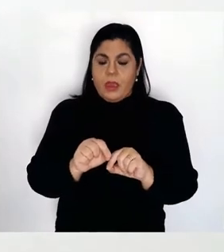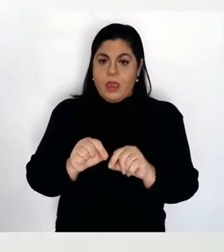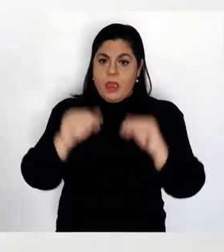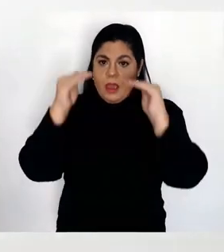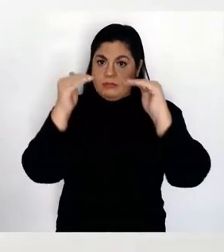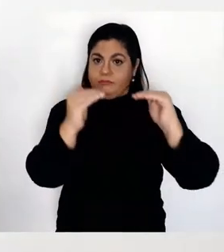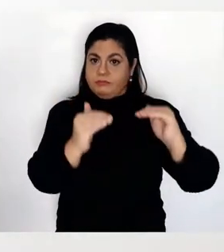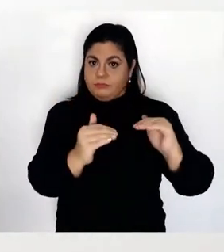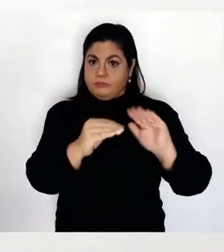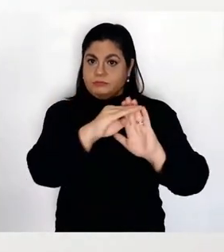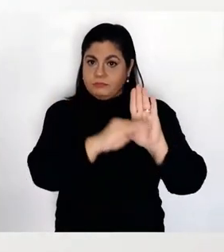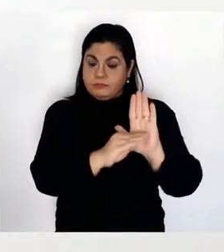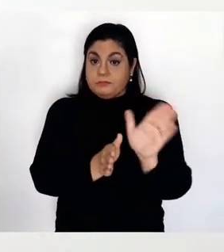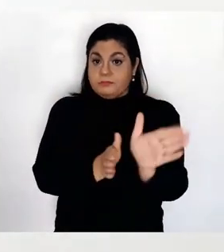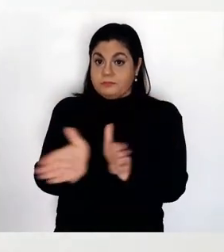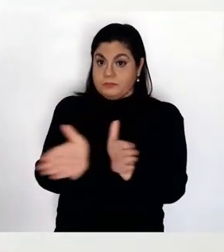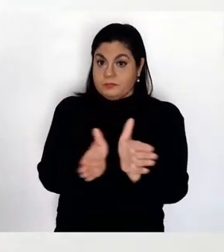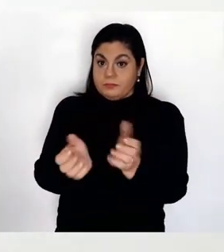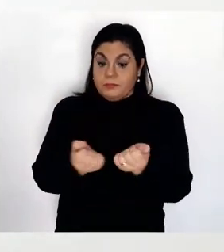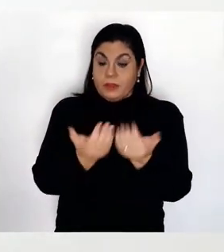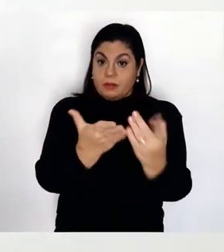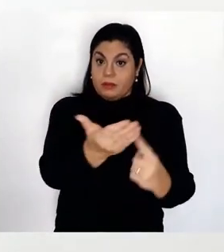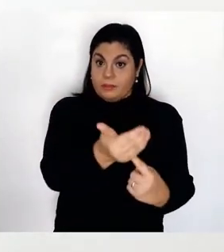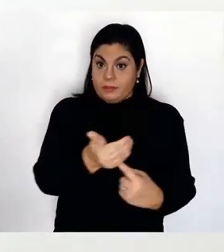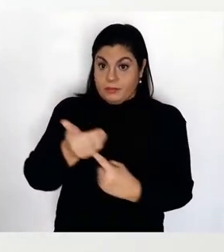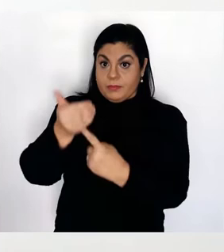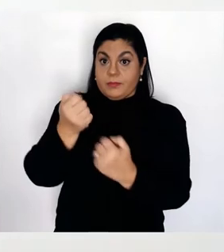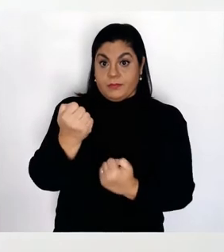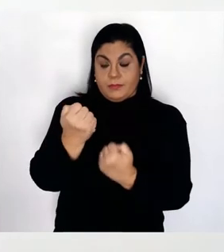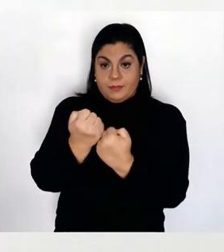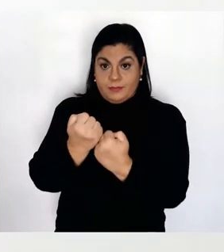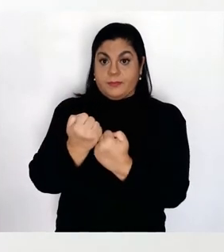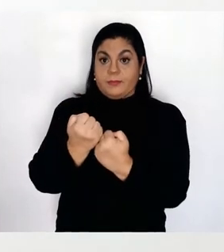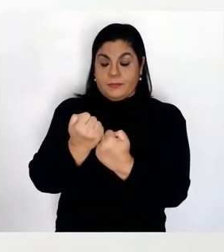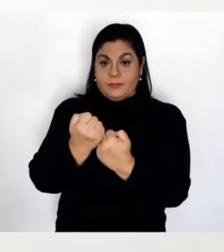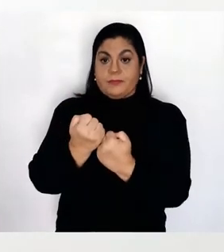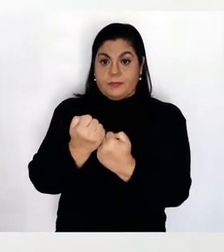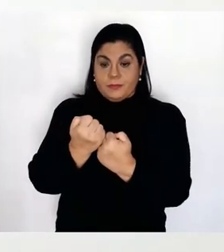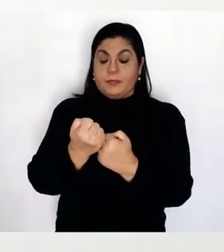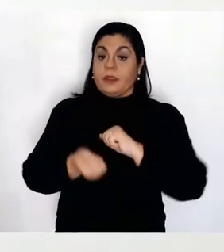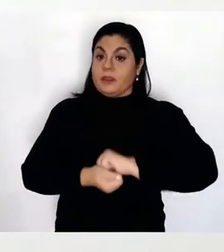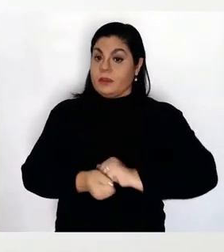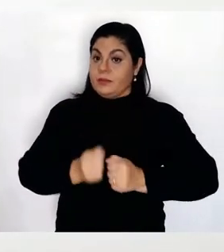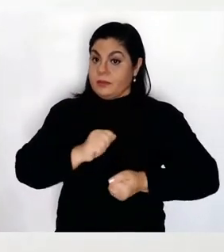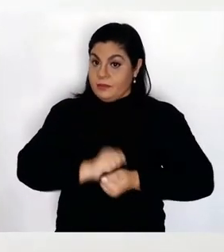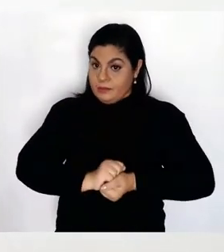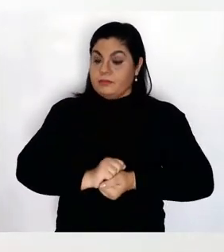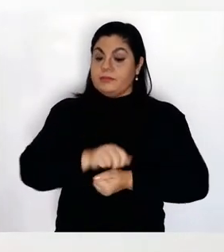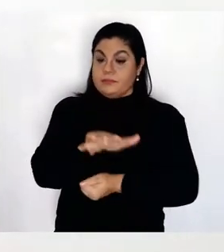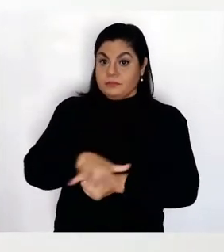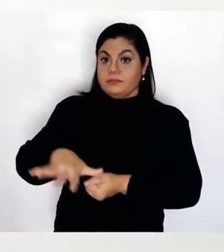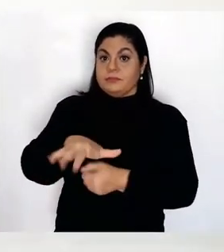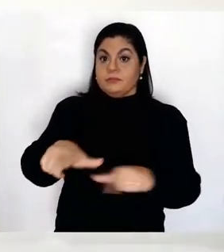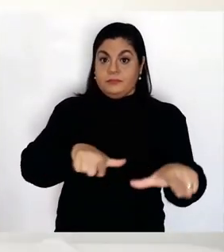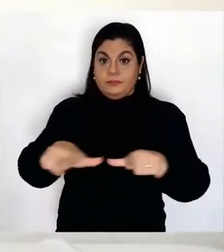as regras de acessibilidade, o fornecimento de recursos de tecnologia assistiva e a adaptação razoável no ambiente